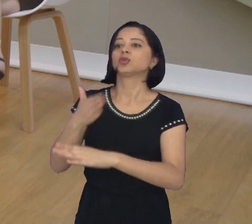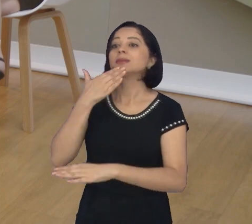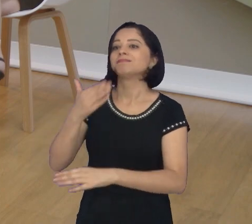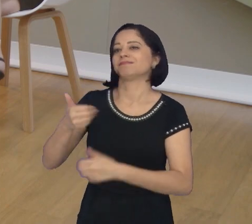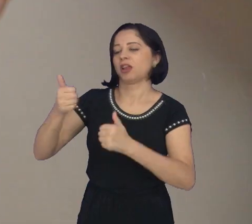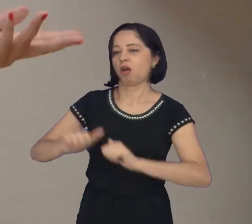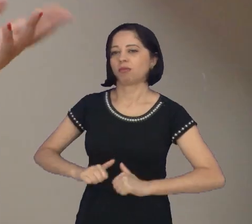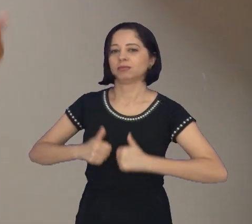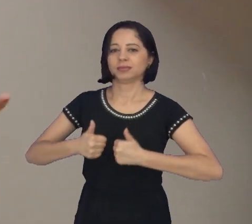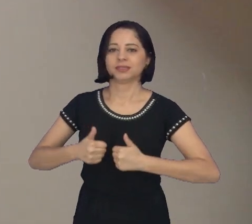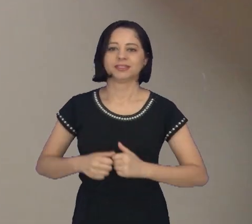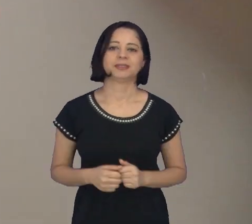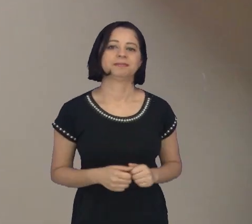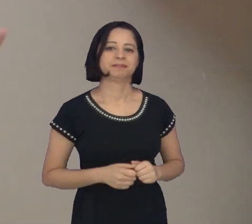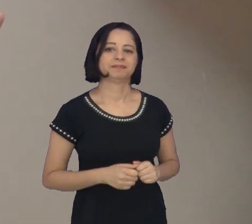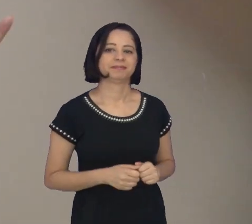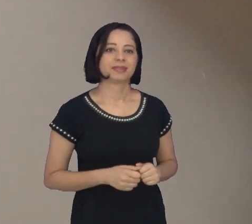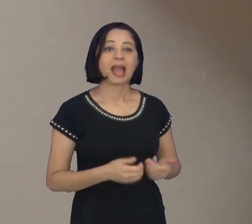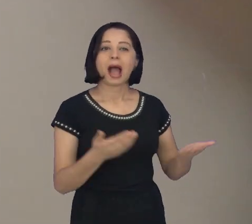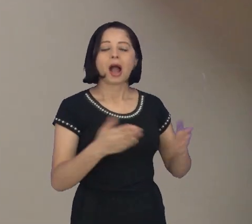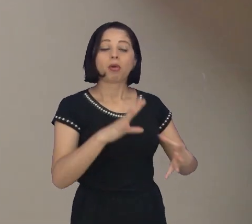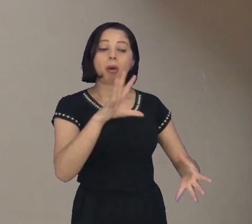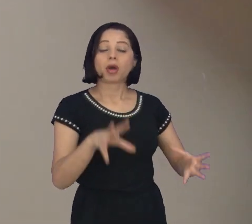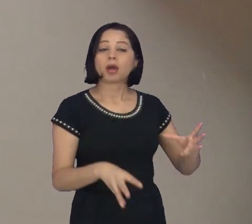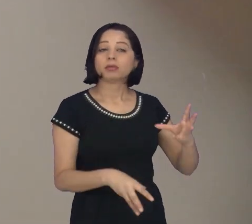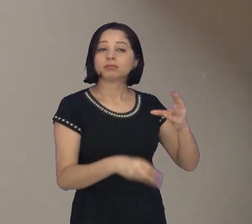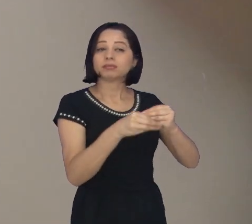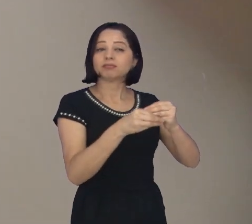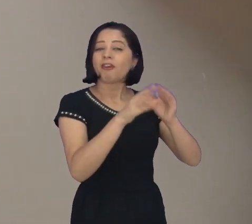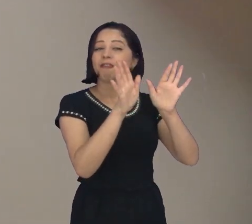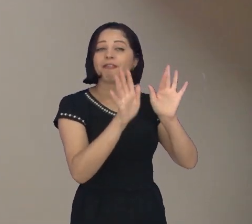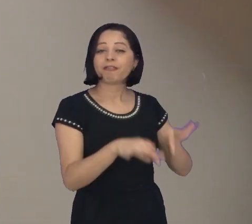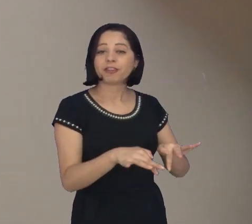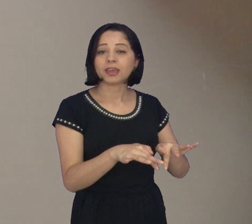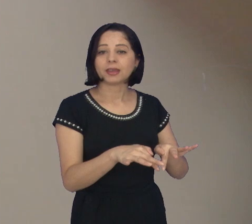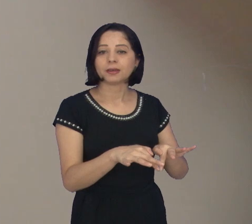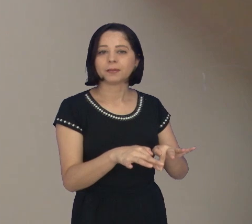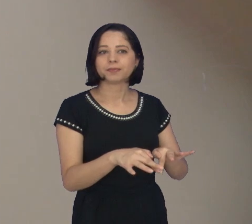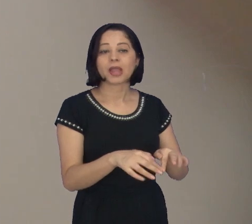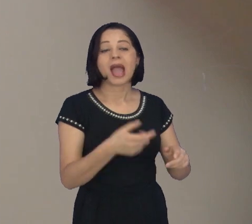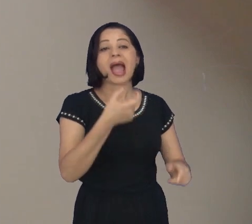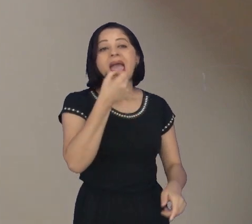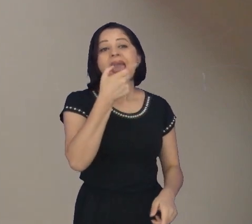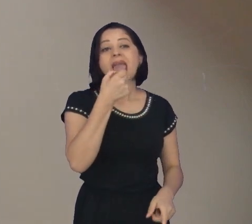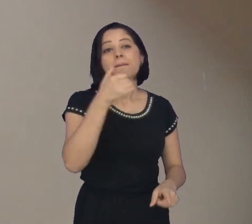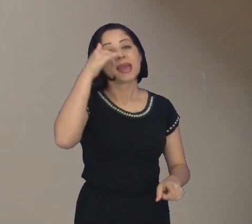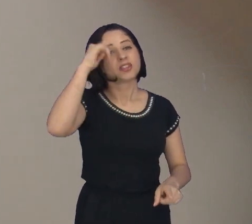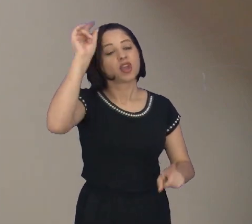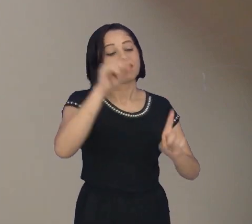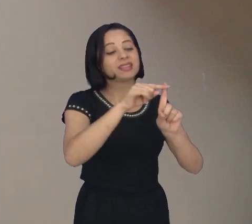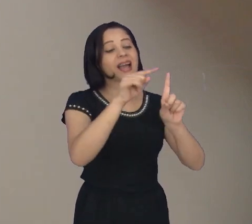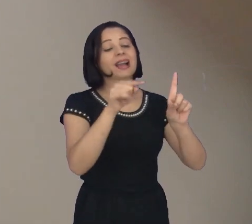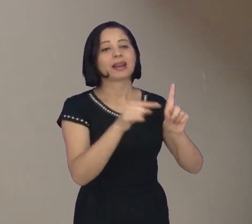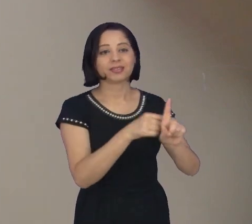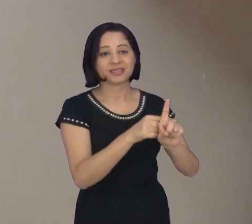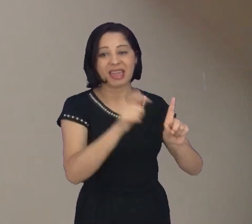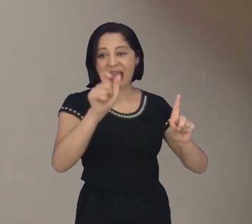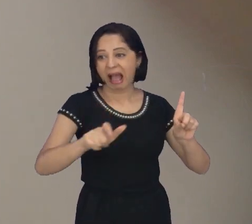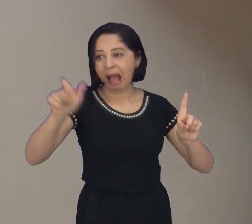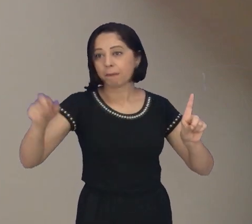agora, para a gente concluir, nosso tempo está quase acabando, mas acho que dá tempo. Anticoncepcional. Quantas dúvidas as mulheres